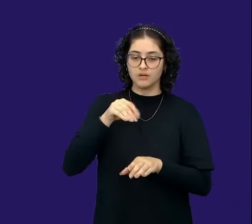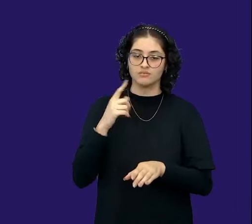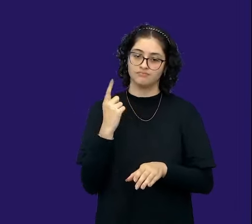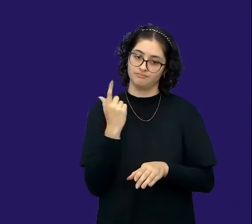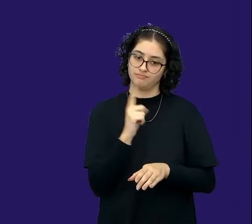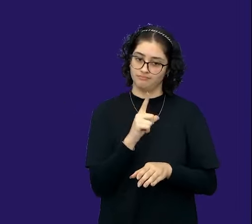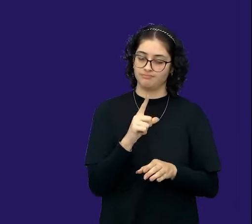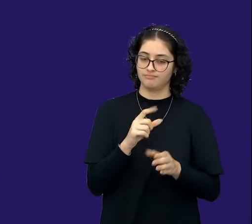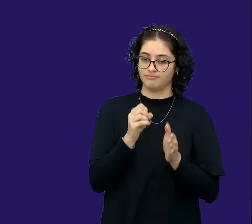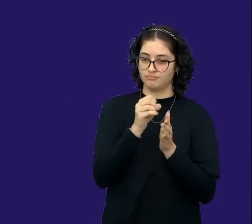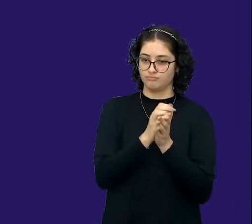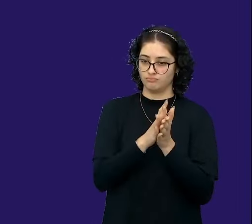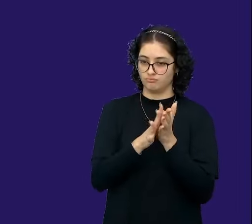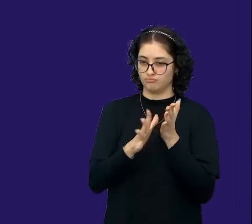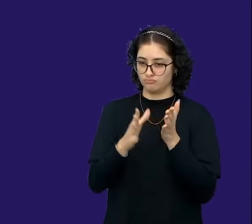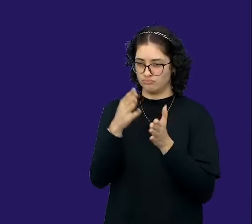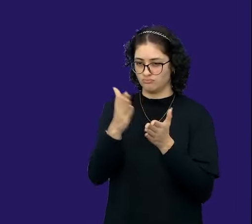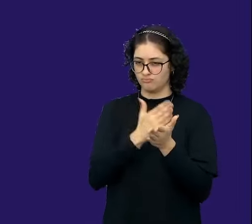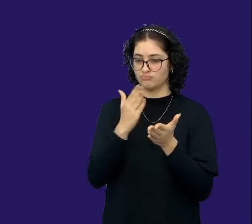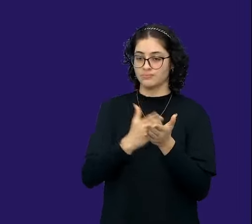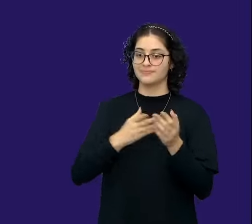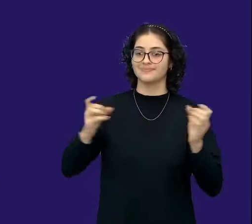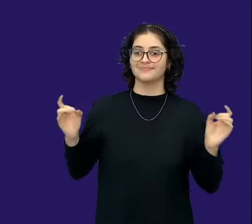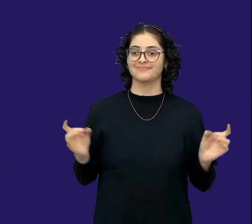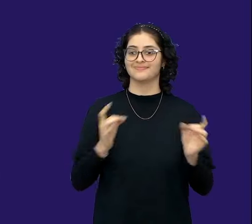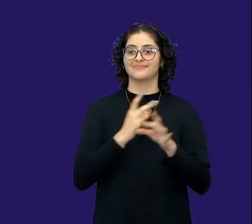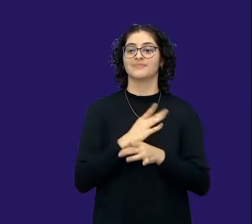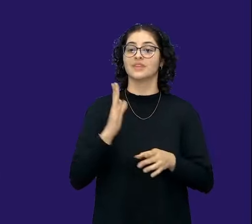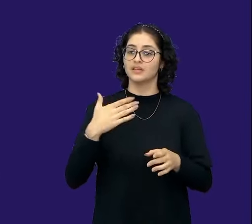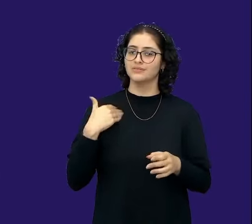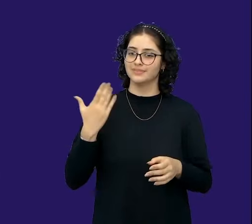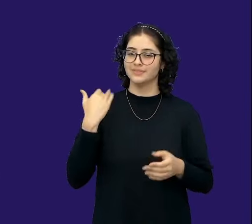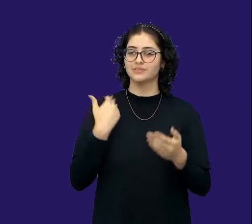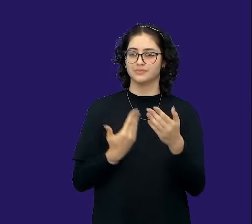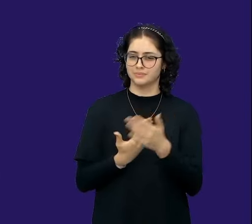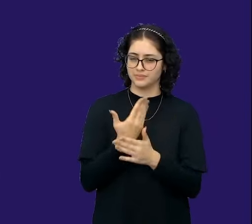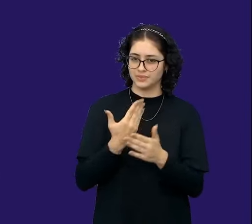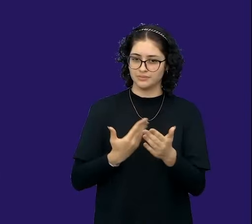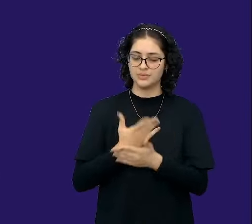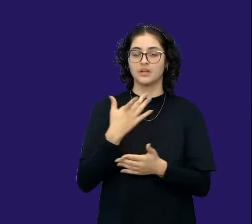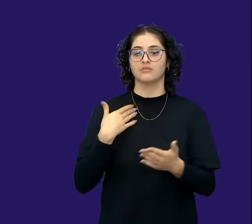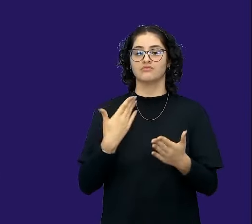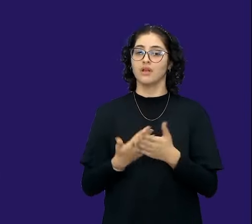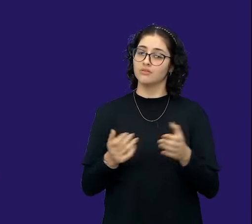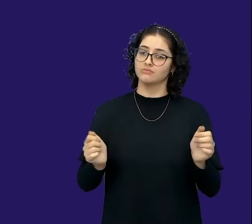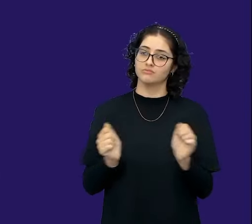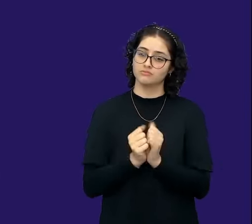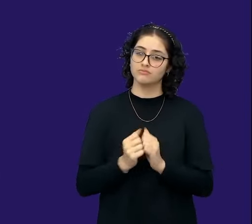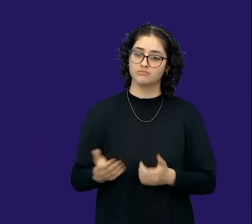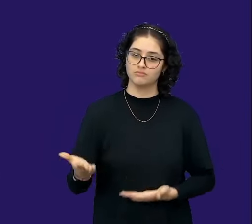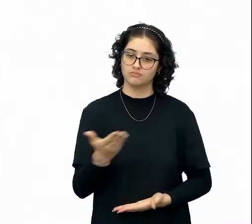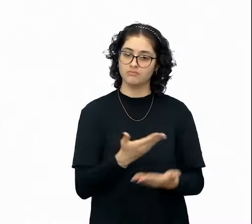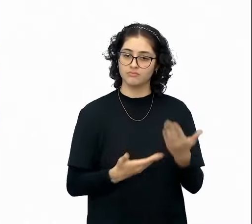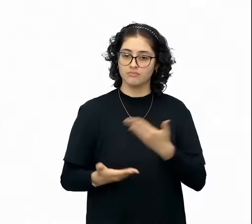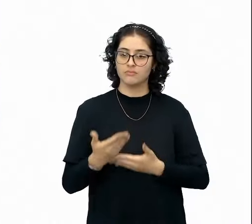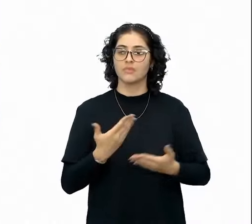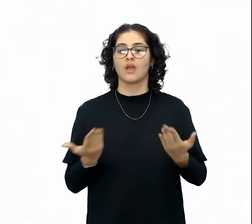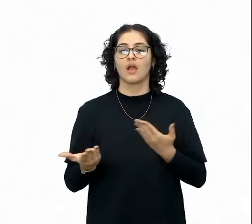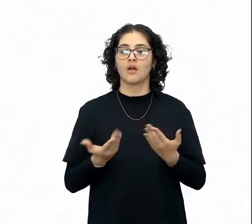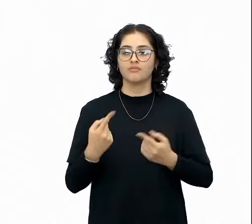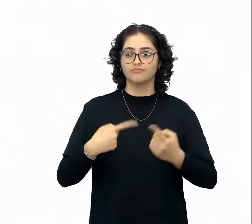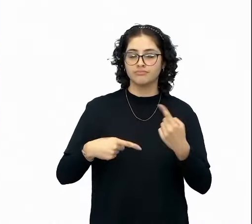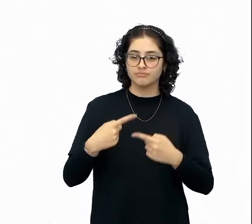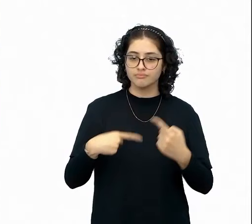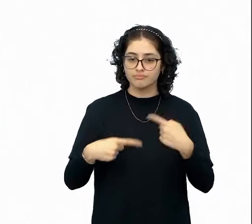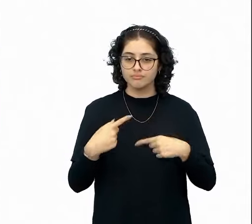já o meu material, peguei o caderno do estudante, até imprimi para estar estudando com vocês, né? Que a gente vai estar discutindo um pouquinho